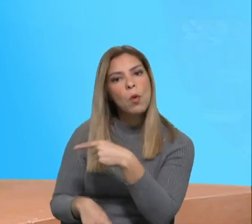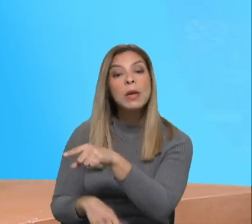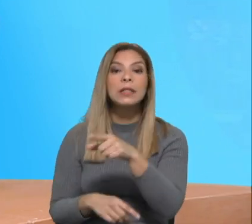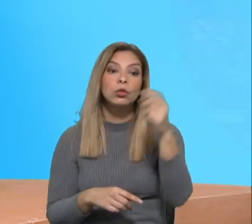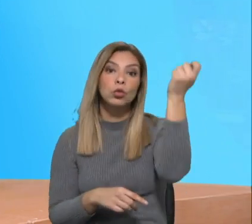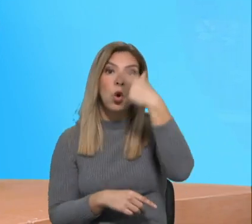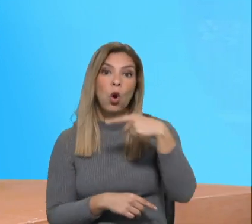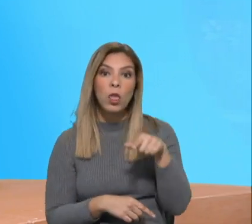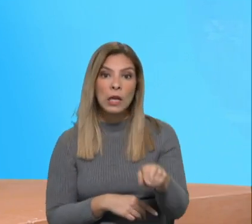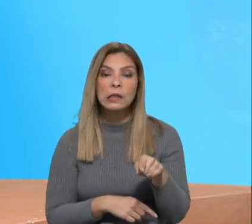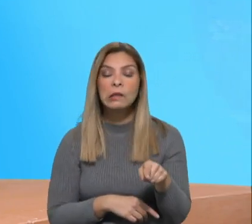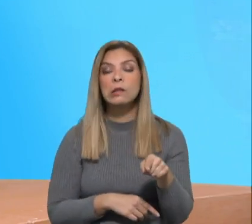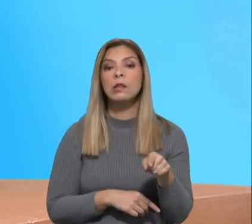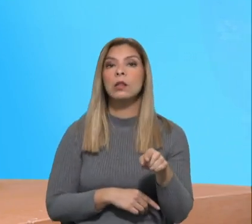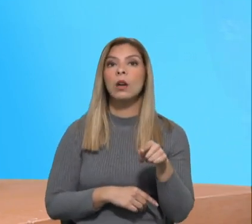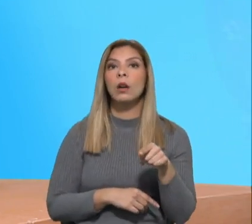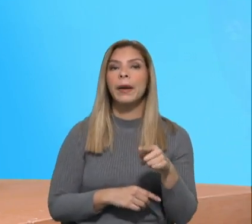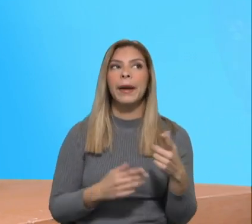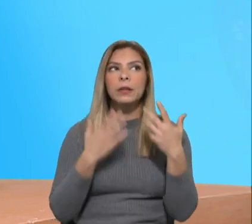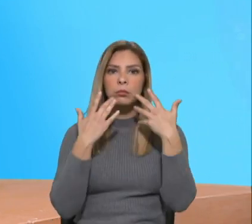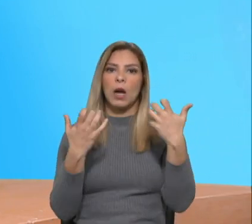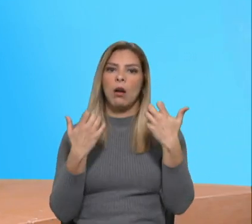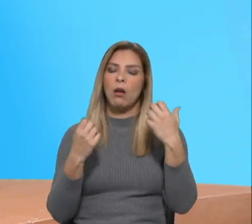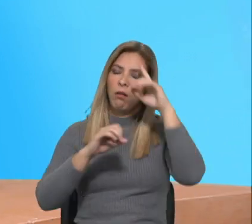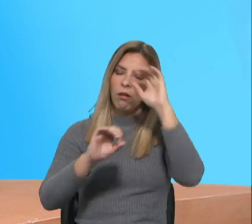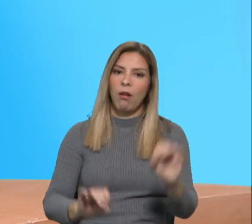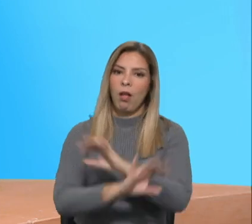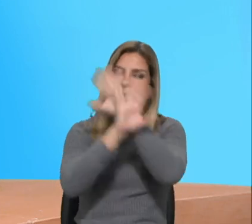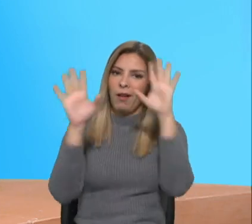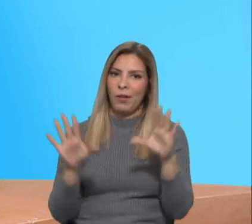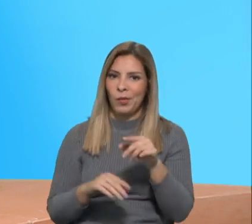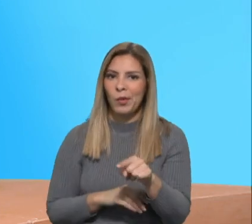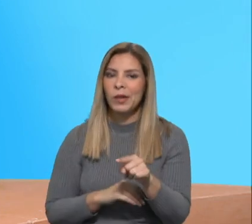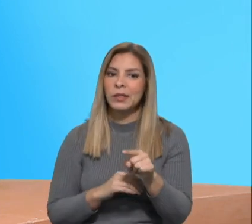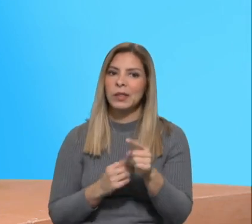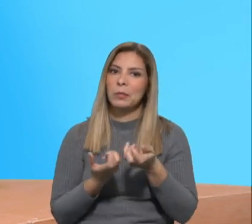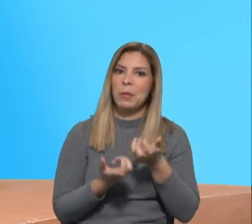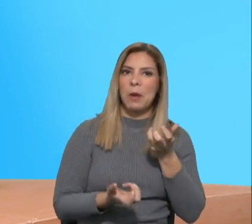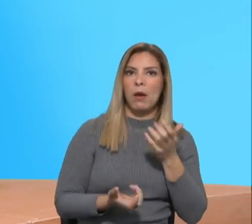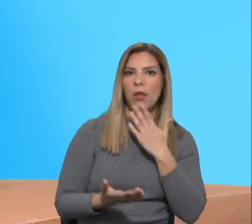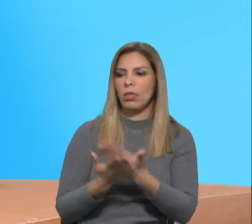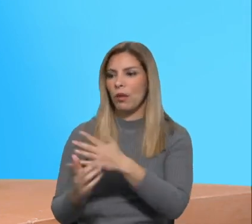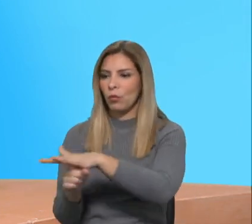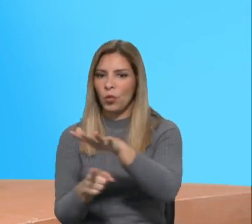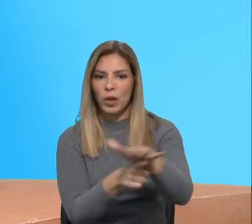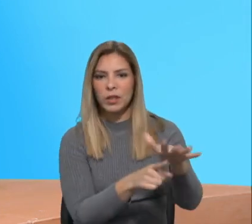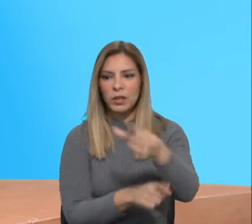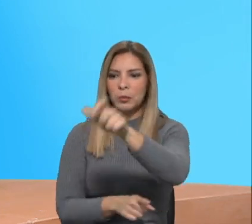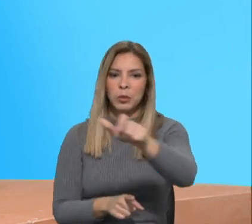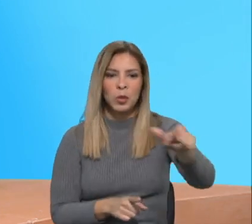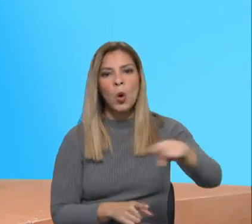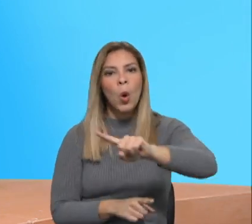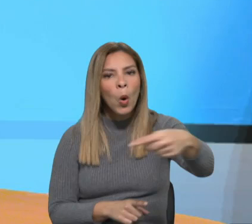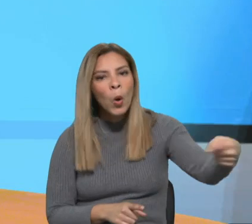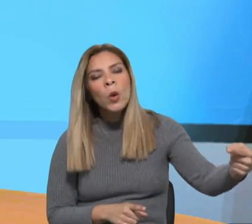não seja, enfim, aquilo que é mais óbvio para quem faz as agendas mediáticas, possa inspirar muito mais pessoas e possa criar outras histórias e